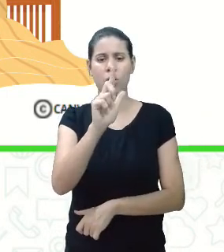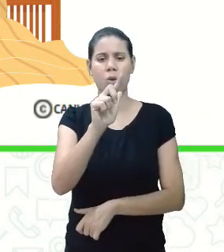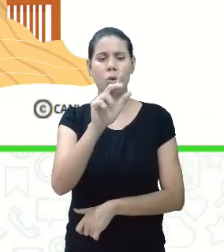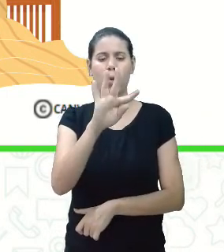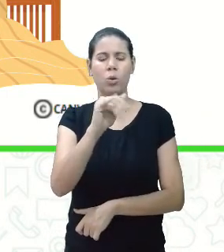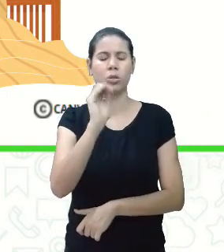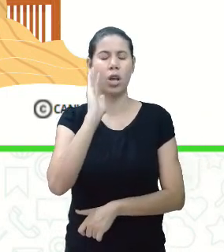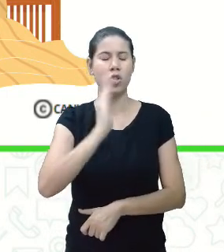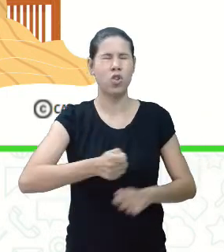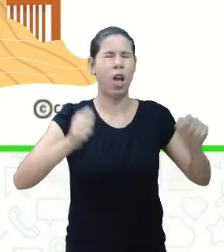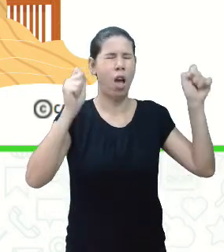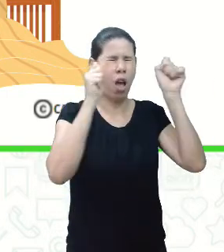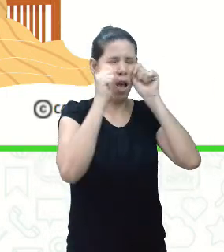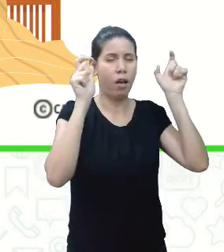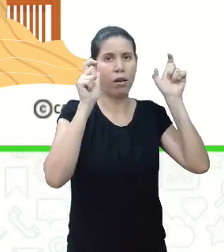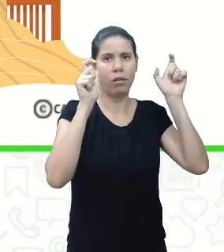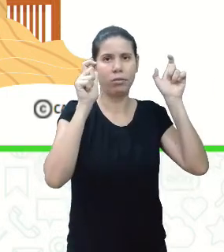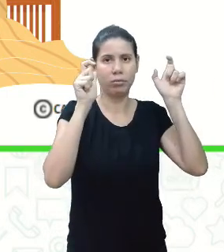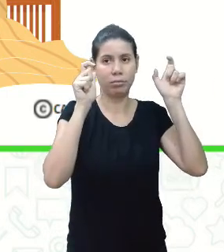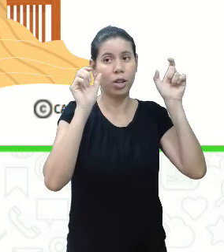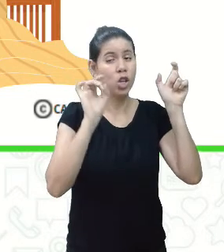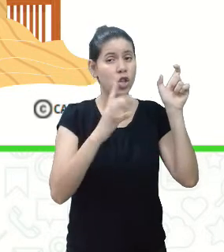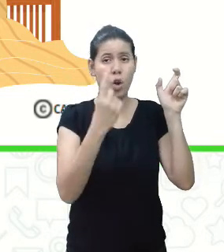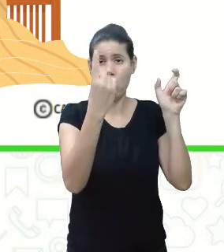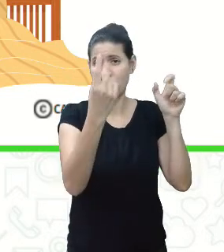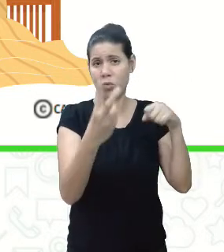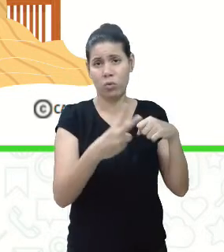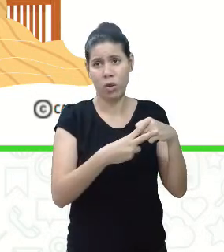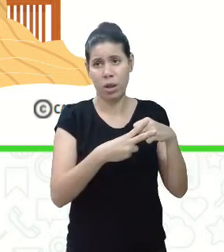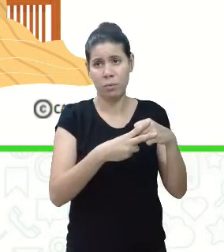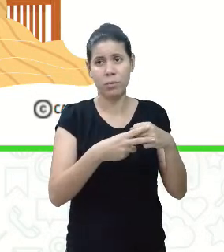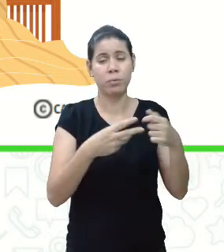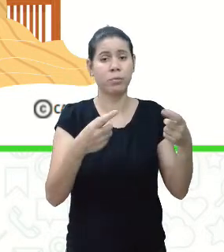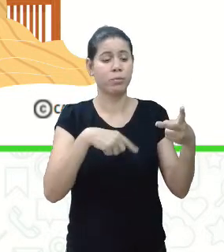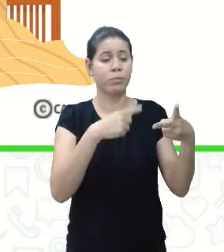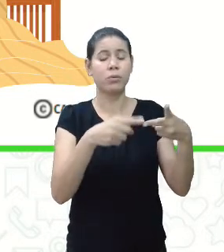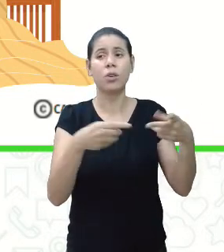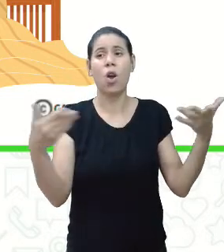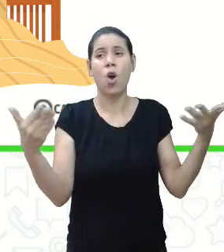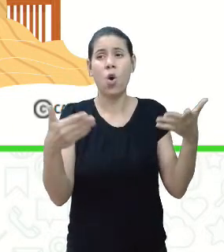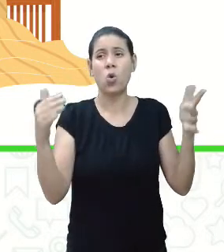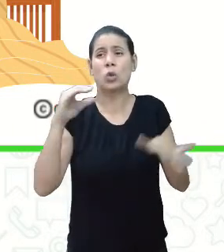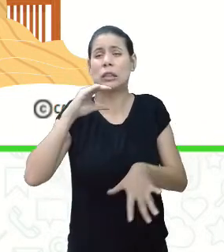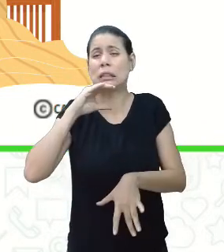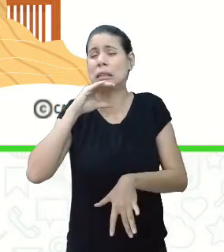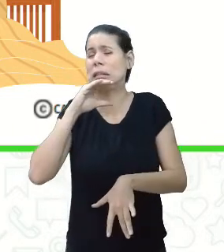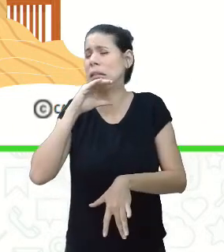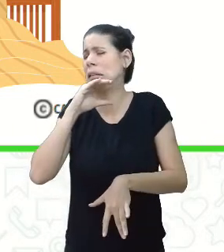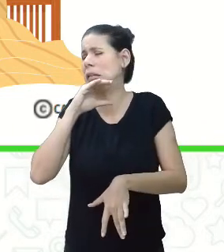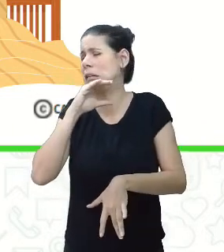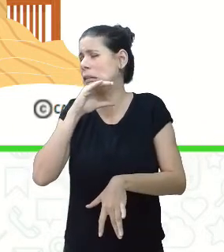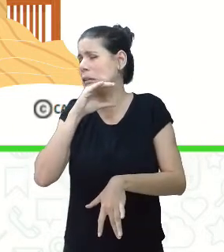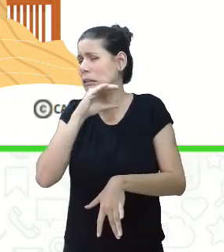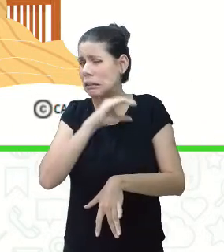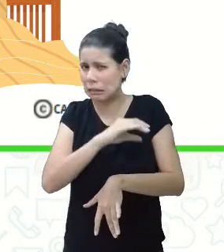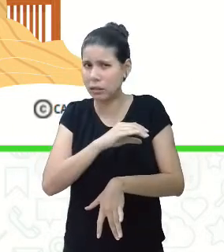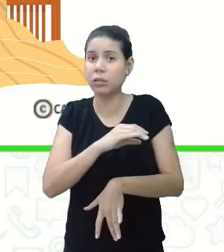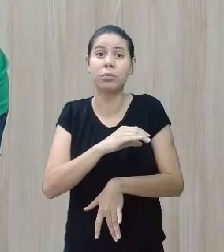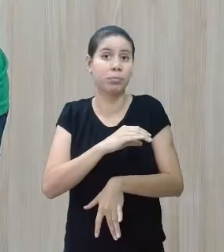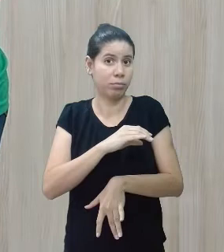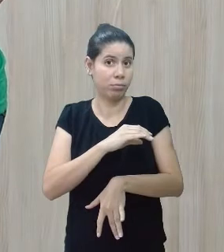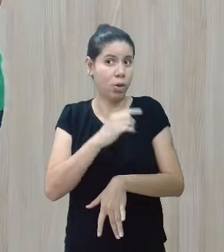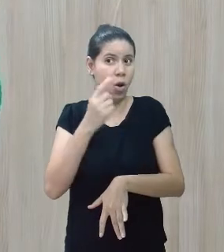acordamos, não é? Então, só tem um verbo. Hoje está tão quente. Hoje está tão quente.